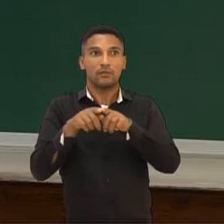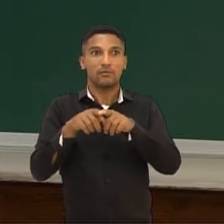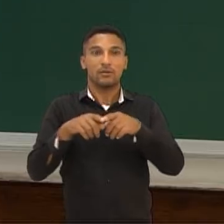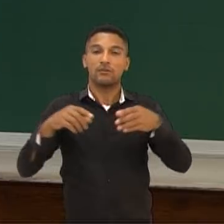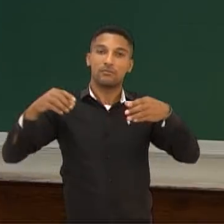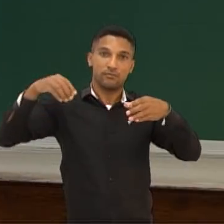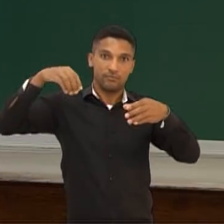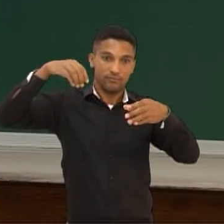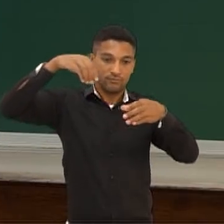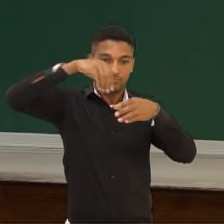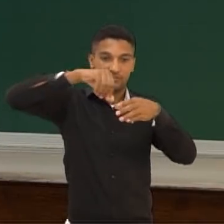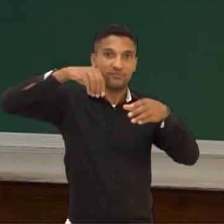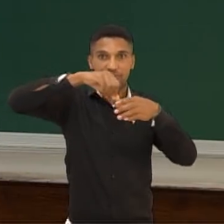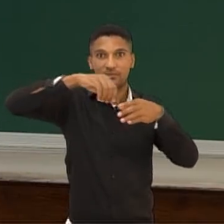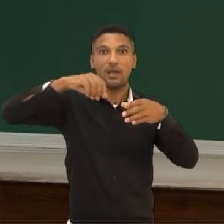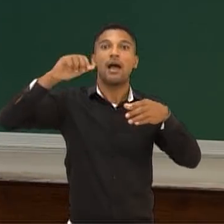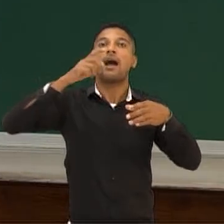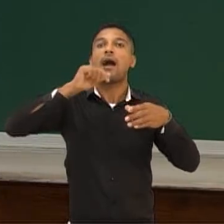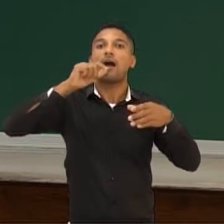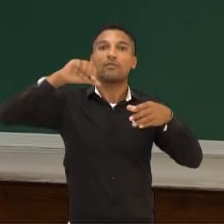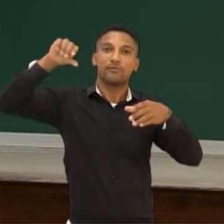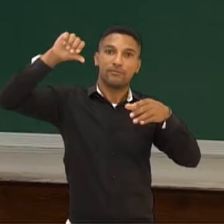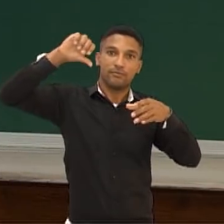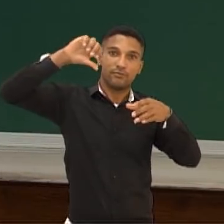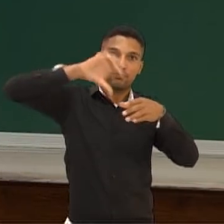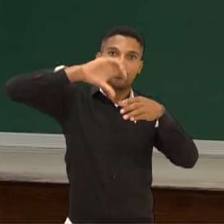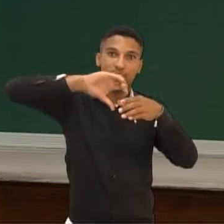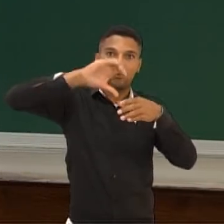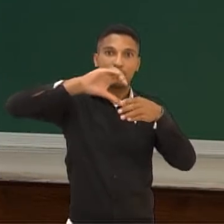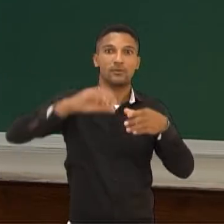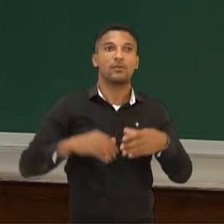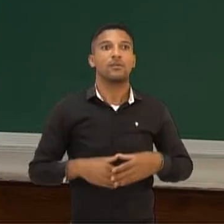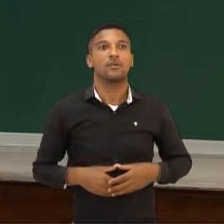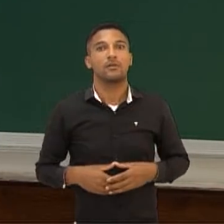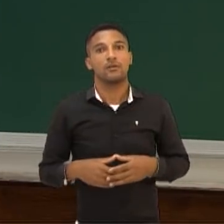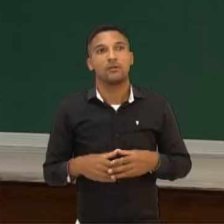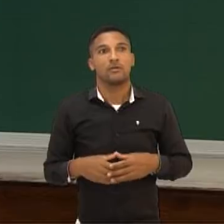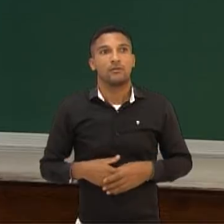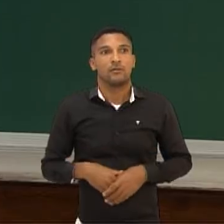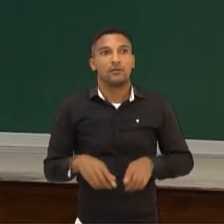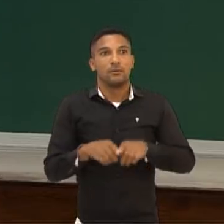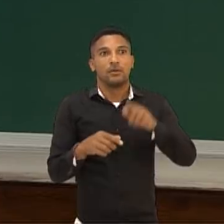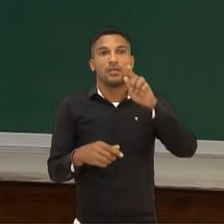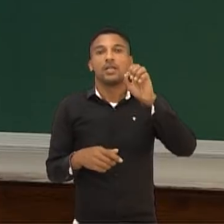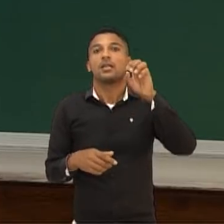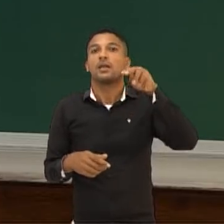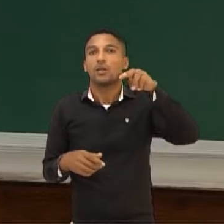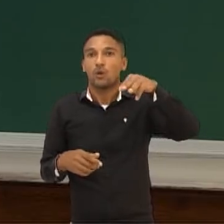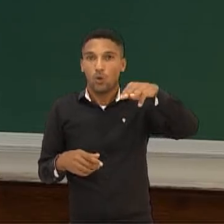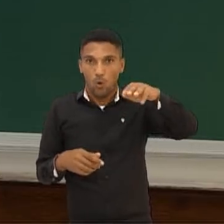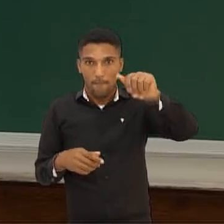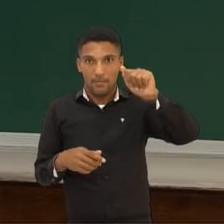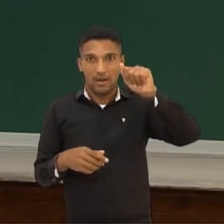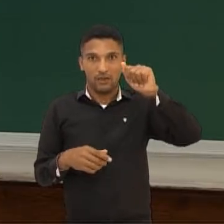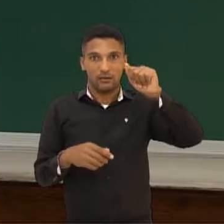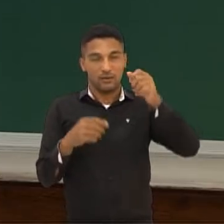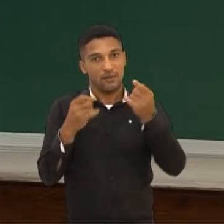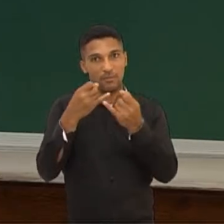a sua aquarela, né, por mais tempo. Que é parecido com uma cola, essa goma arábica, né, um tipo de cola, tá